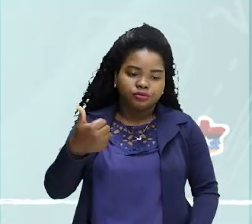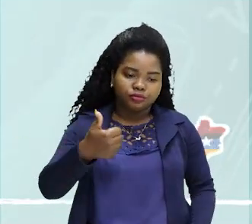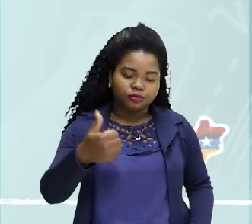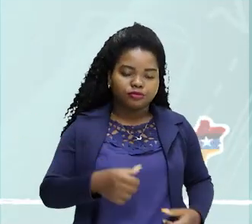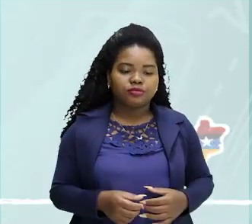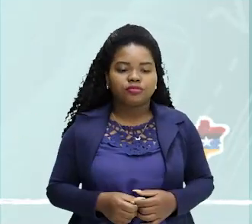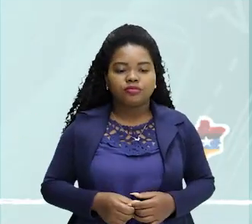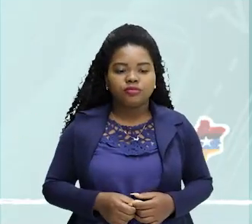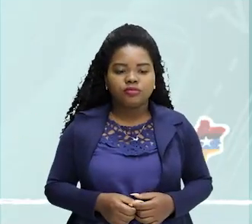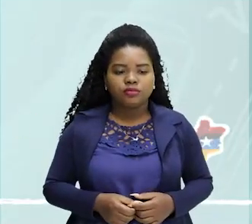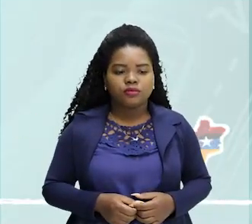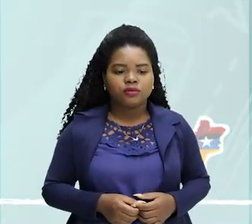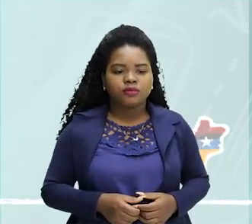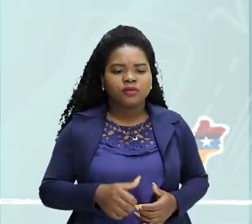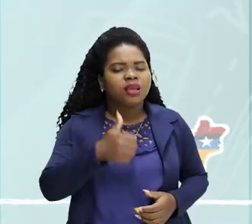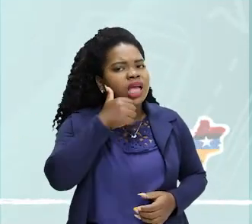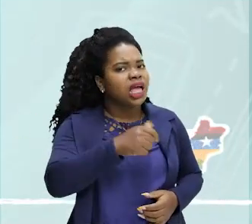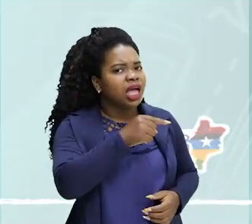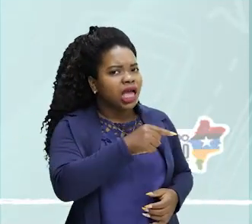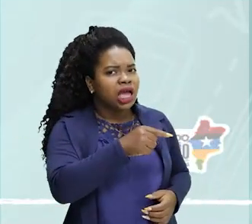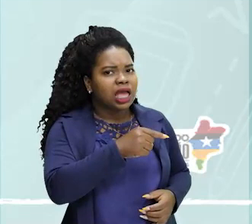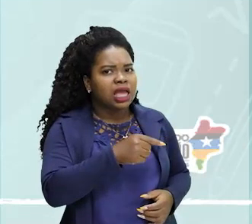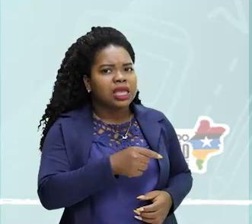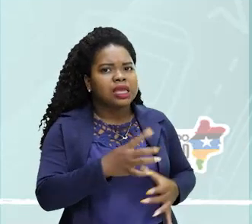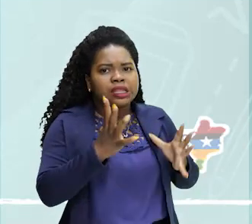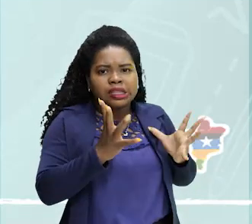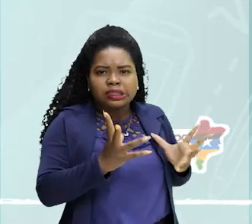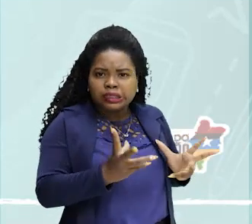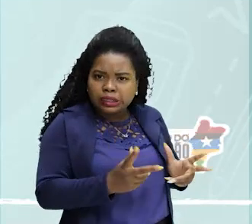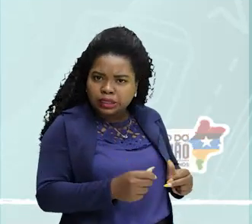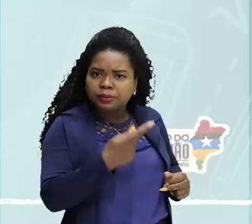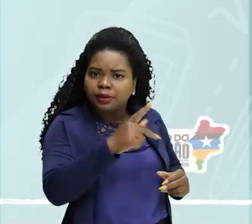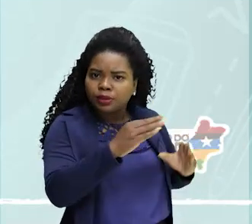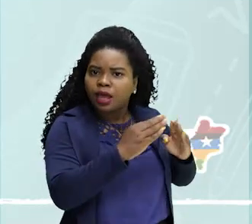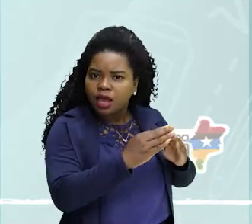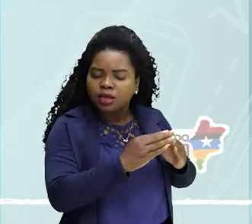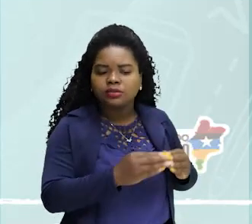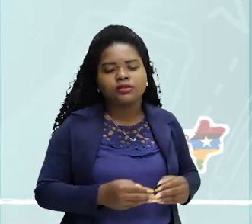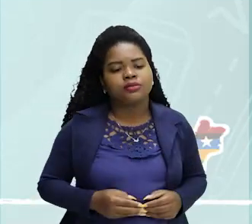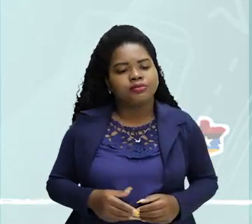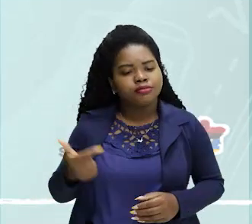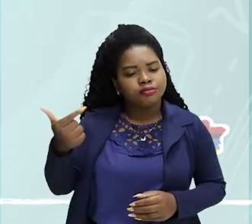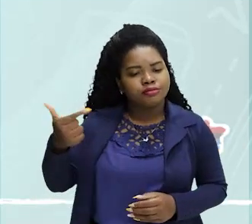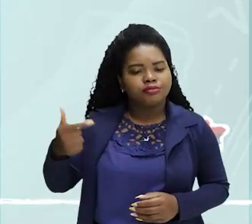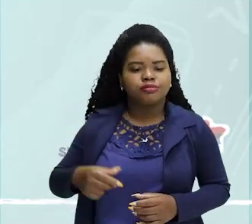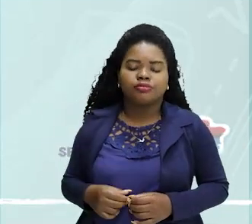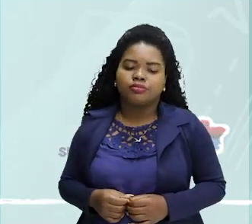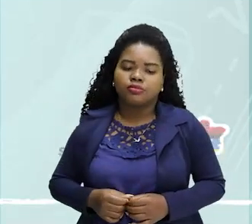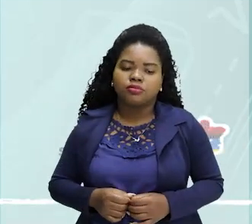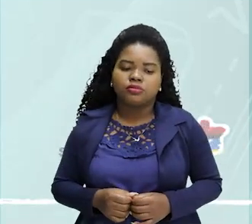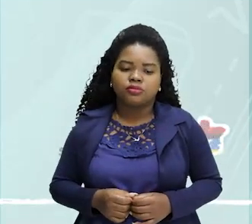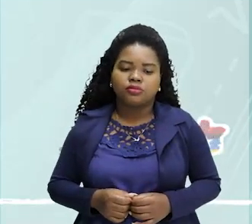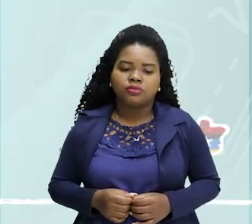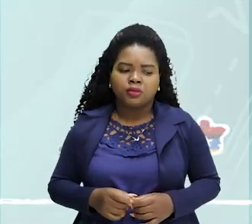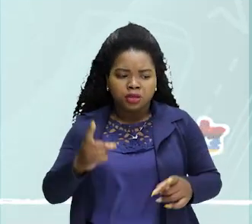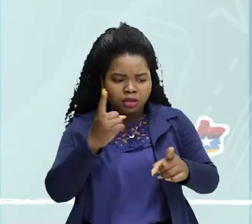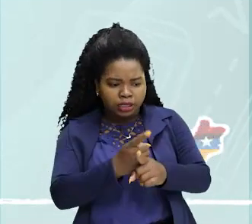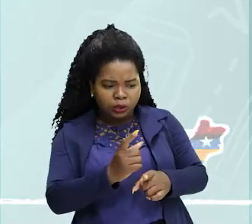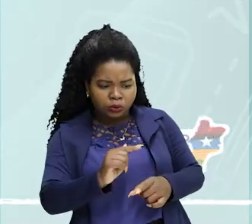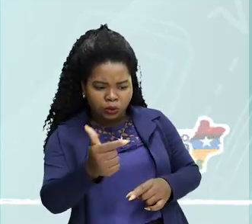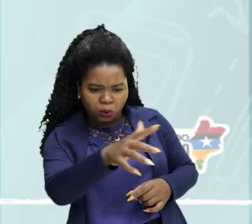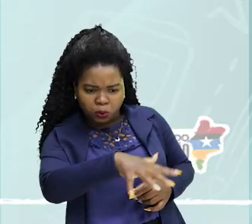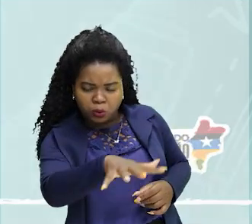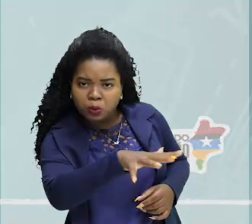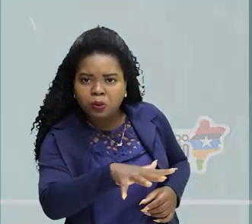home? Ela limpou sua casa? Did he discover a new land? Ele descobriu uma nova terra? Did you